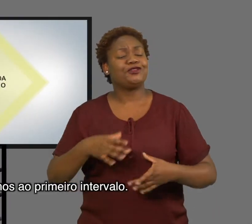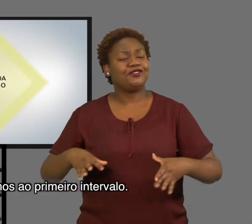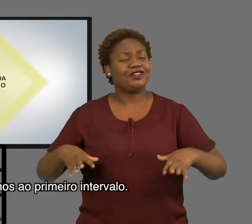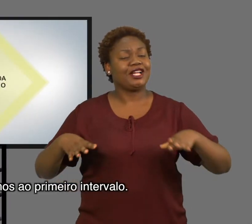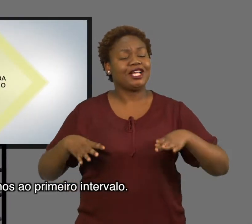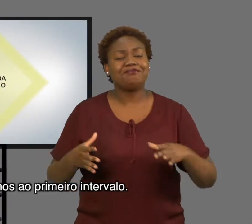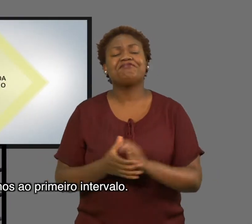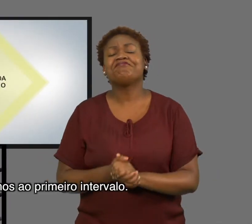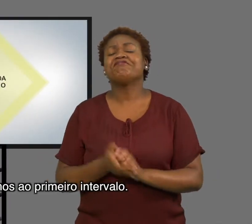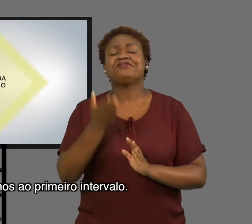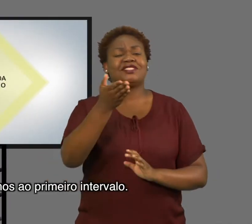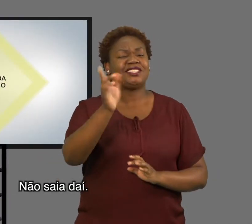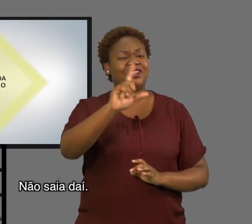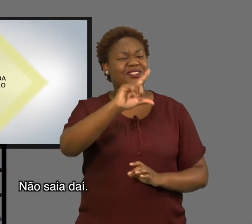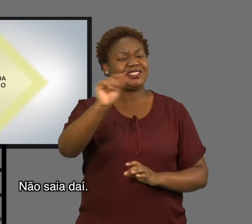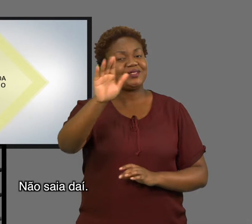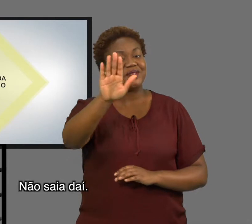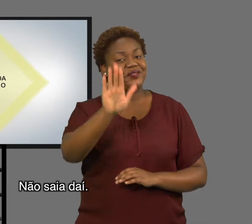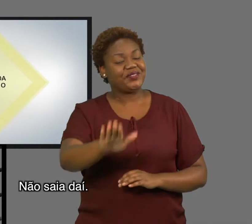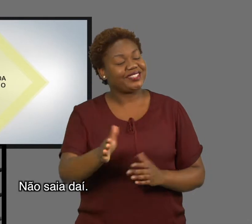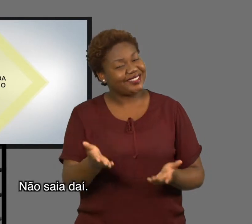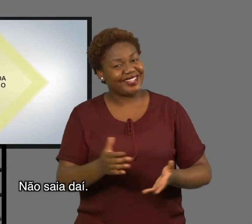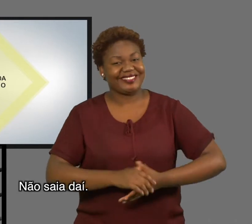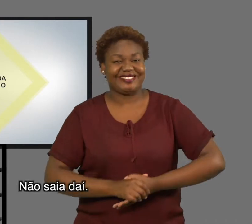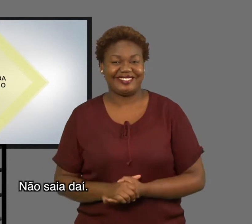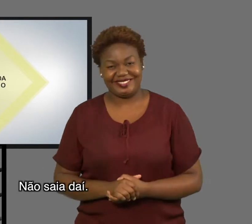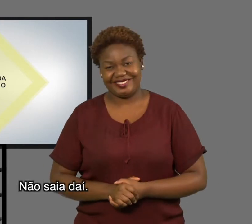Vamos ao primeiro intervalo. Não saia daí.